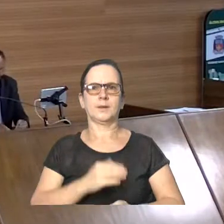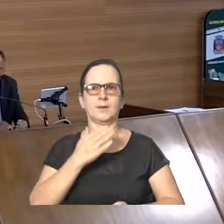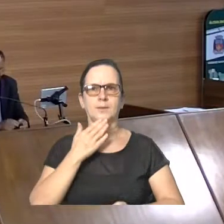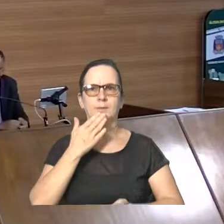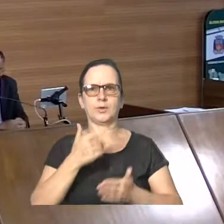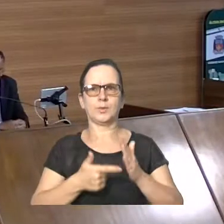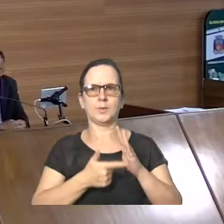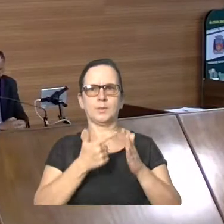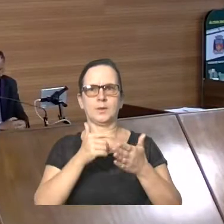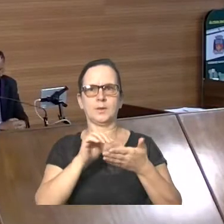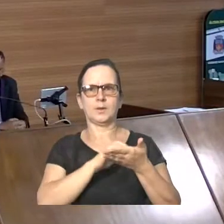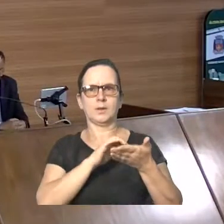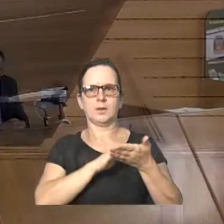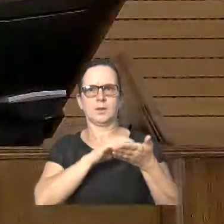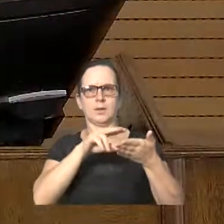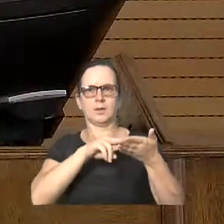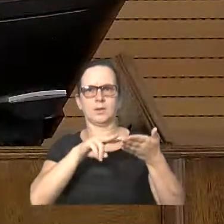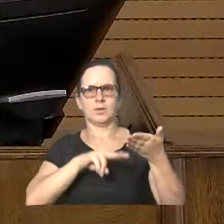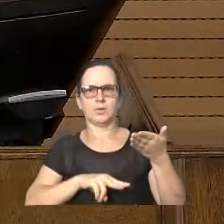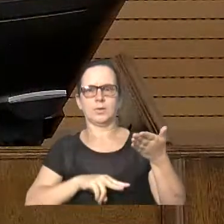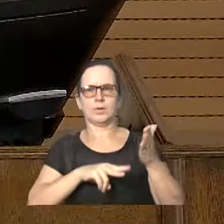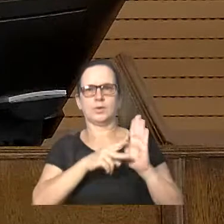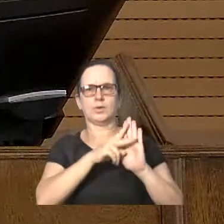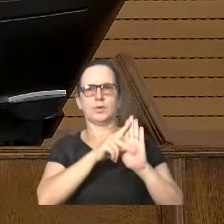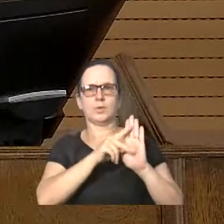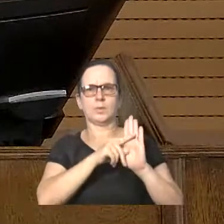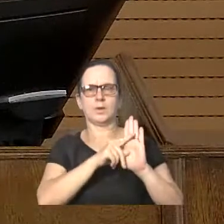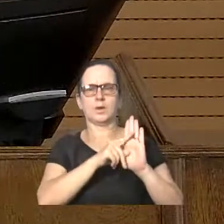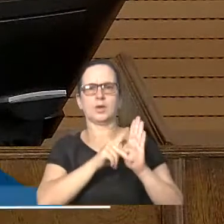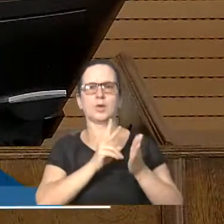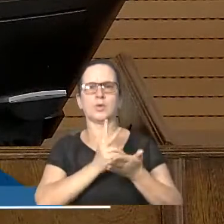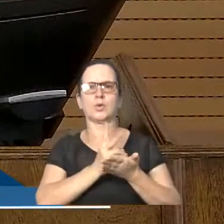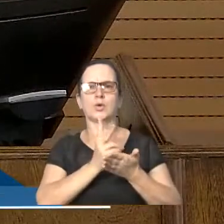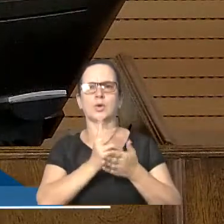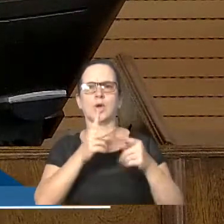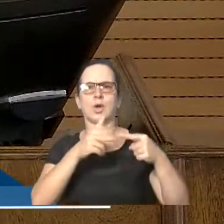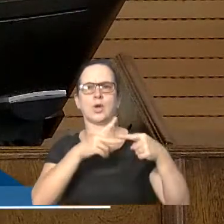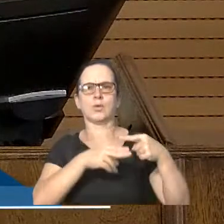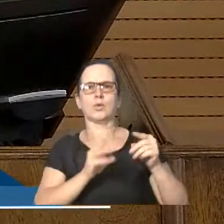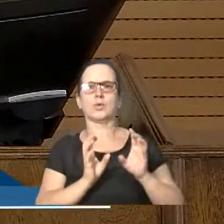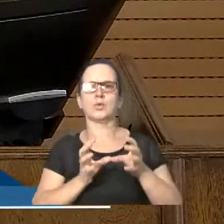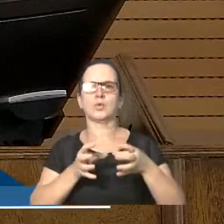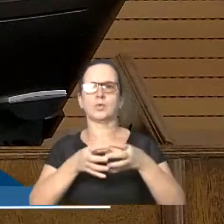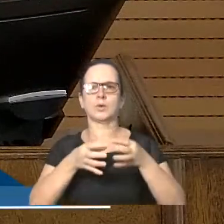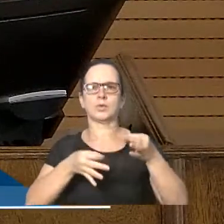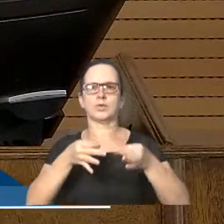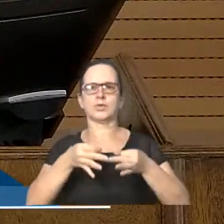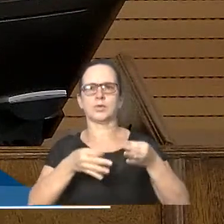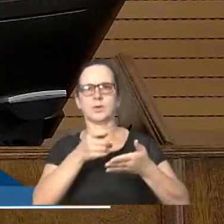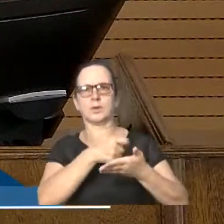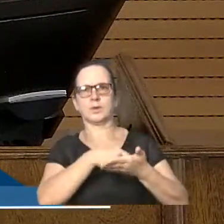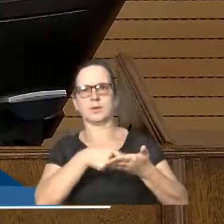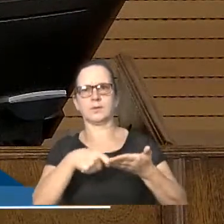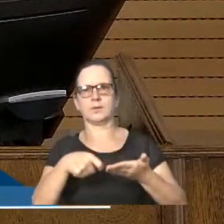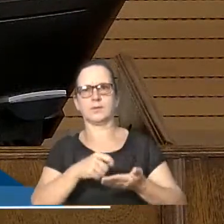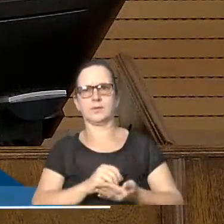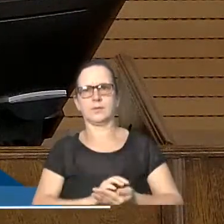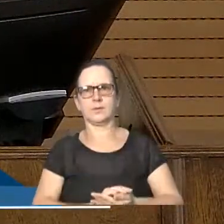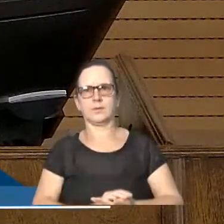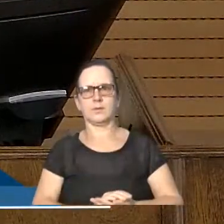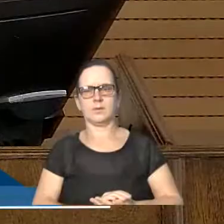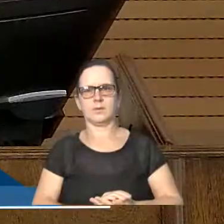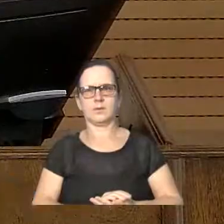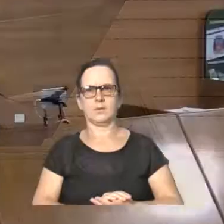Solicito ao senhor primeiro secretário que proceda à leitura do parecer pela manutenção do veto parcial exarado pela Comissão de Justiça e Redação.